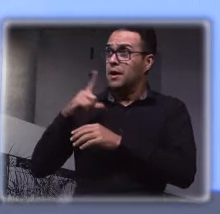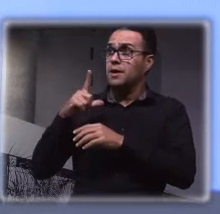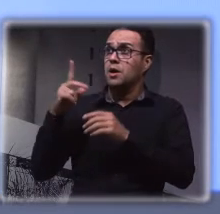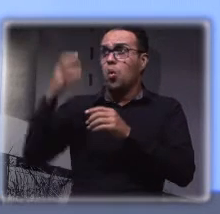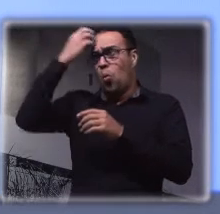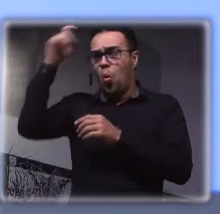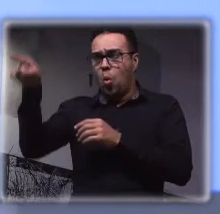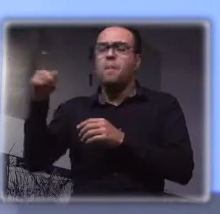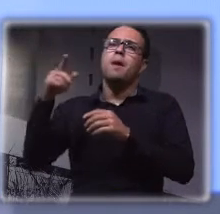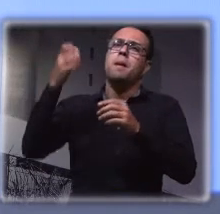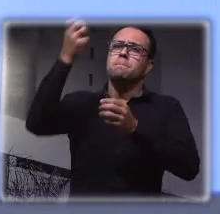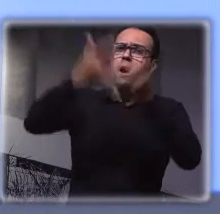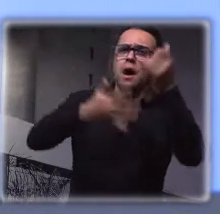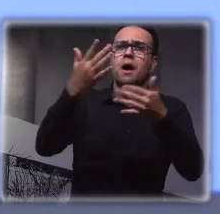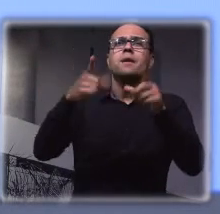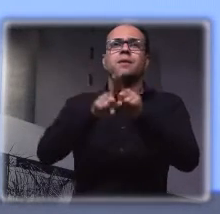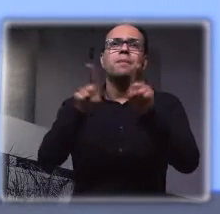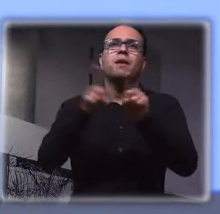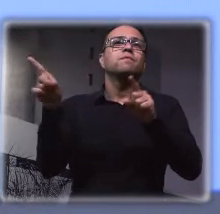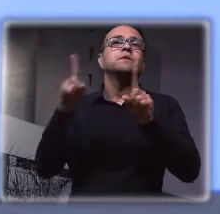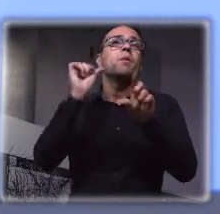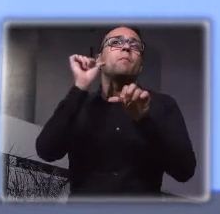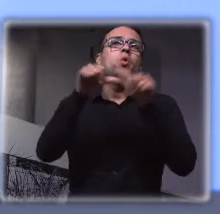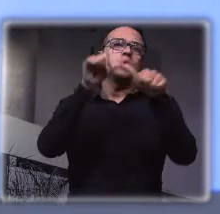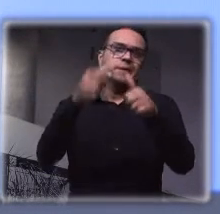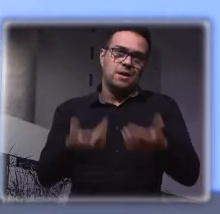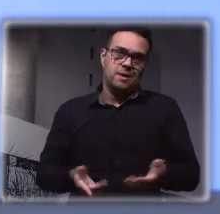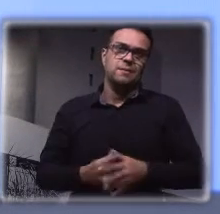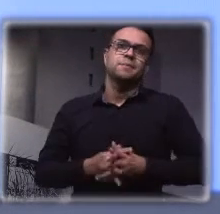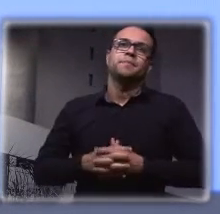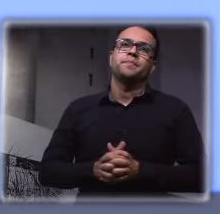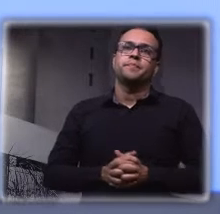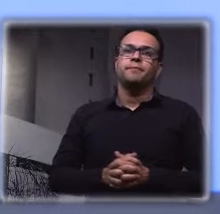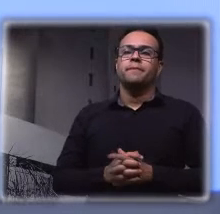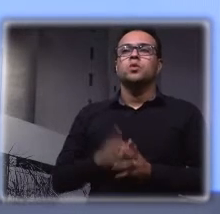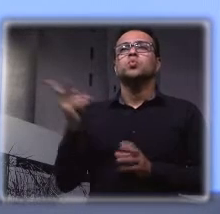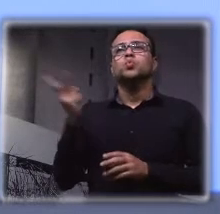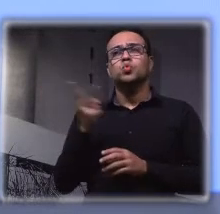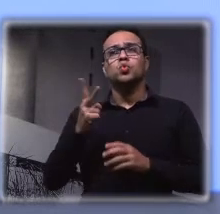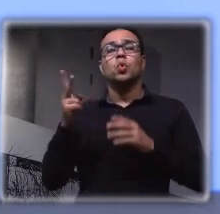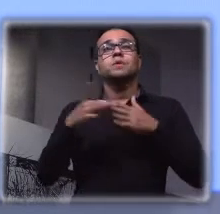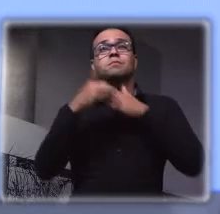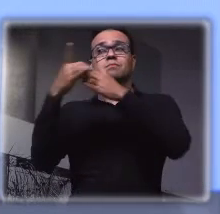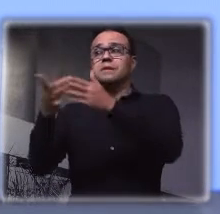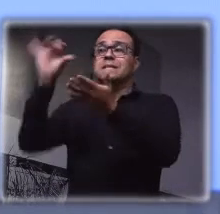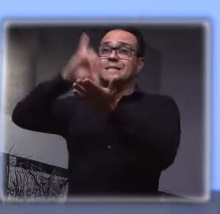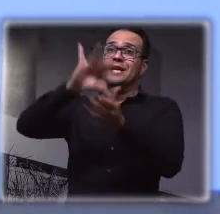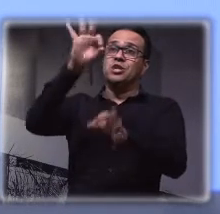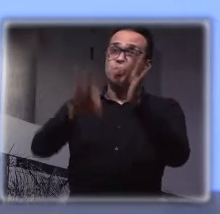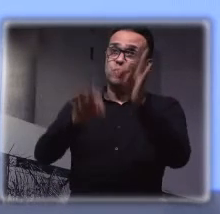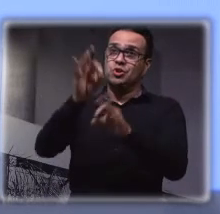fez e para poder reparar o que pode ser reparado. Então, os dois são encaminhados para o Centro de